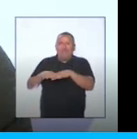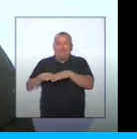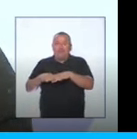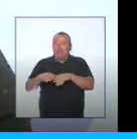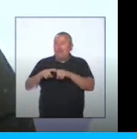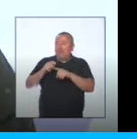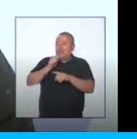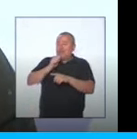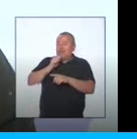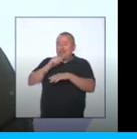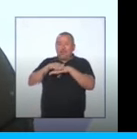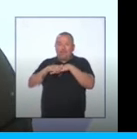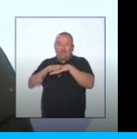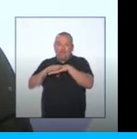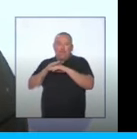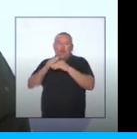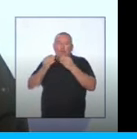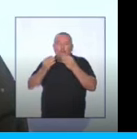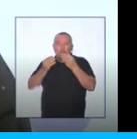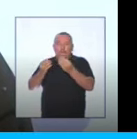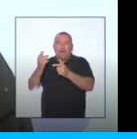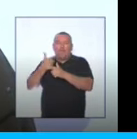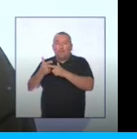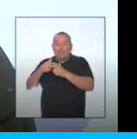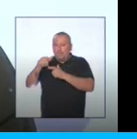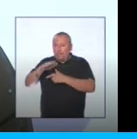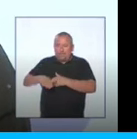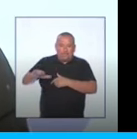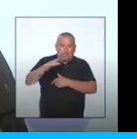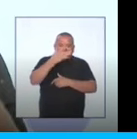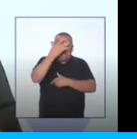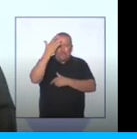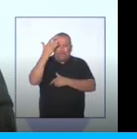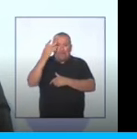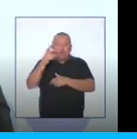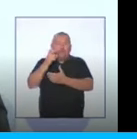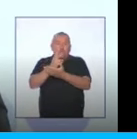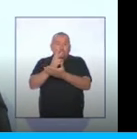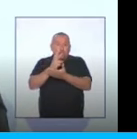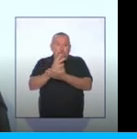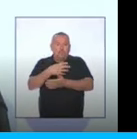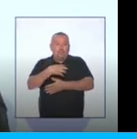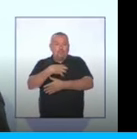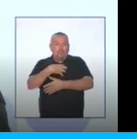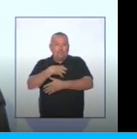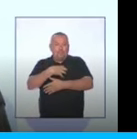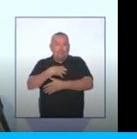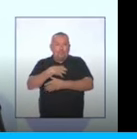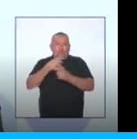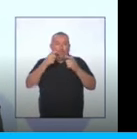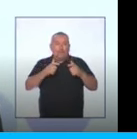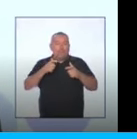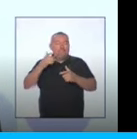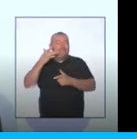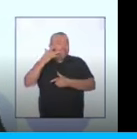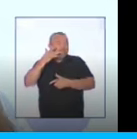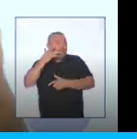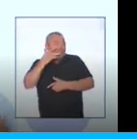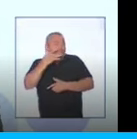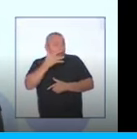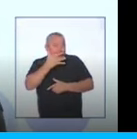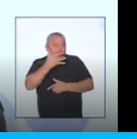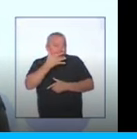oportunidade ainda de conversar, pode trazer consequências para todos. Então, manter esse ambiente, um ambiente saudável,